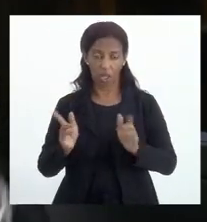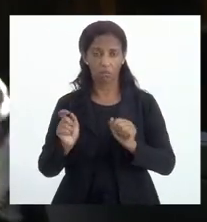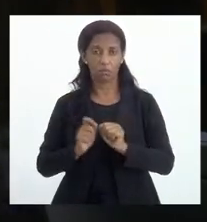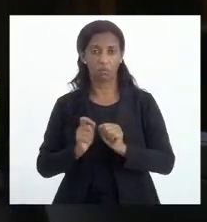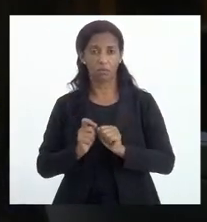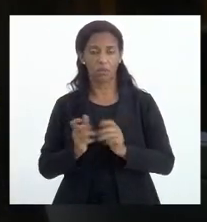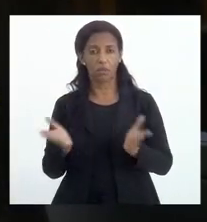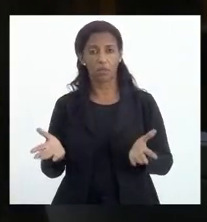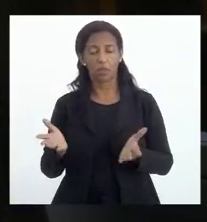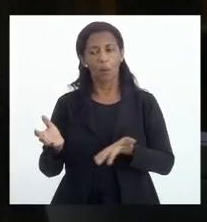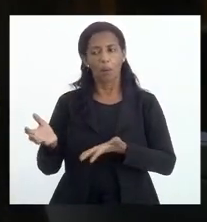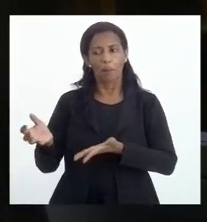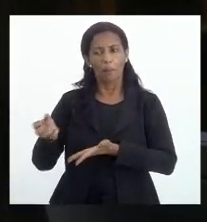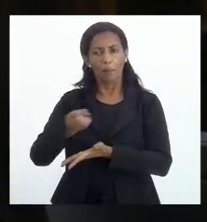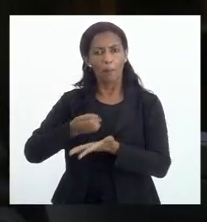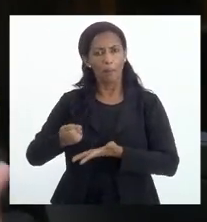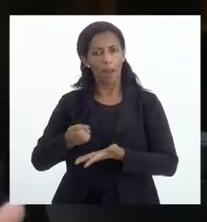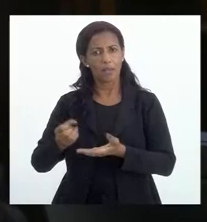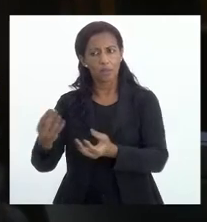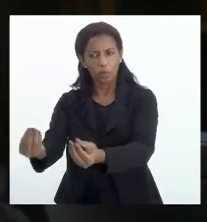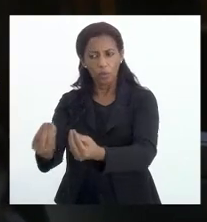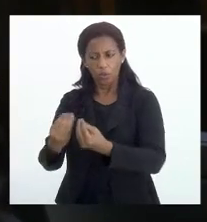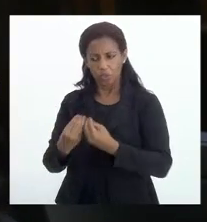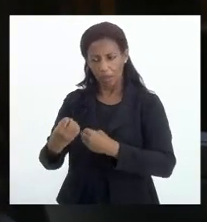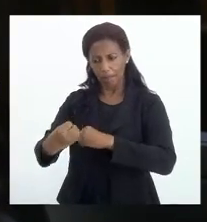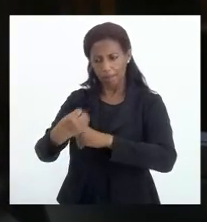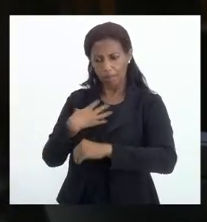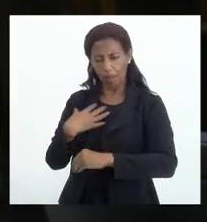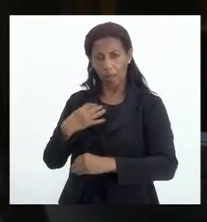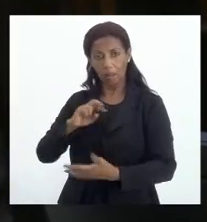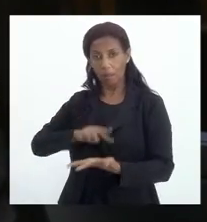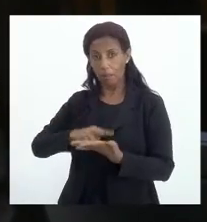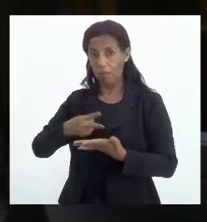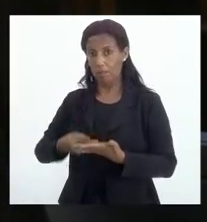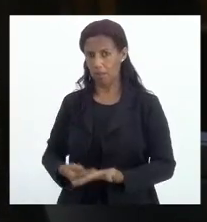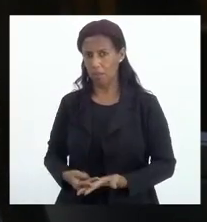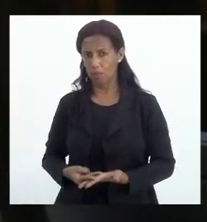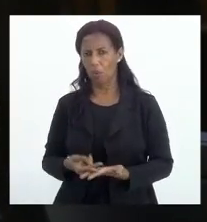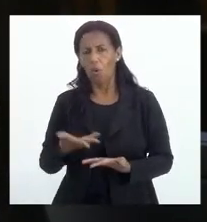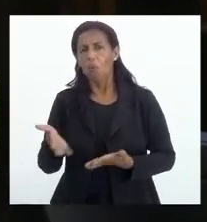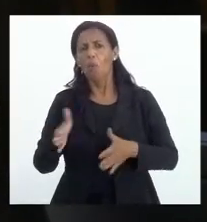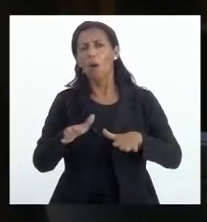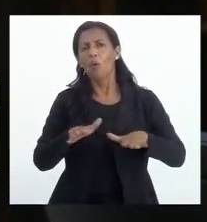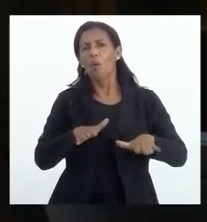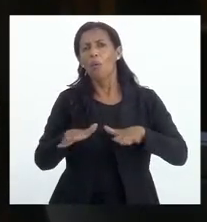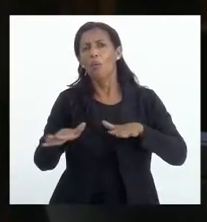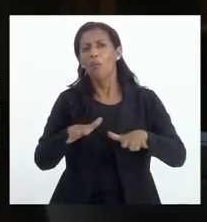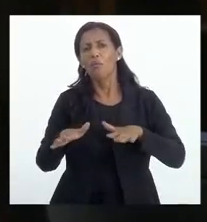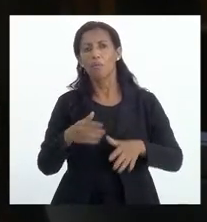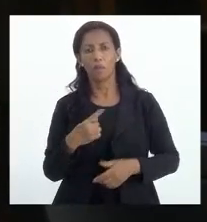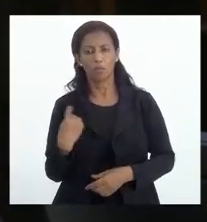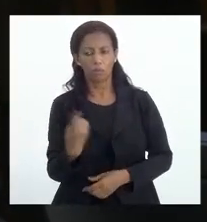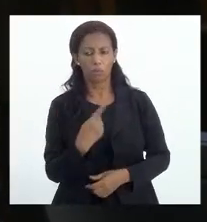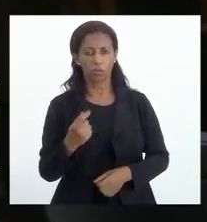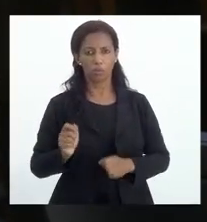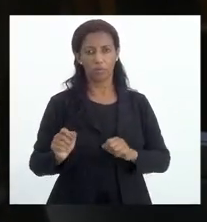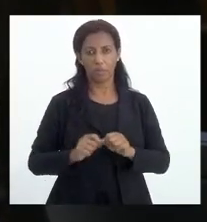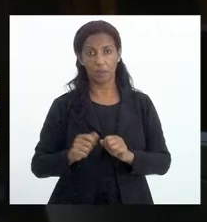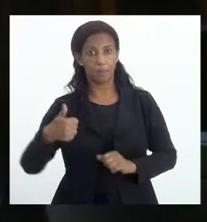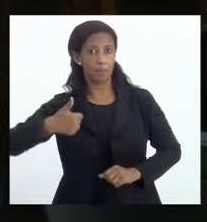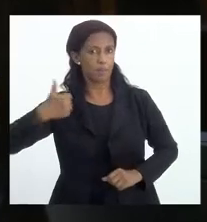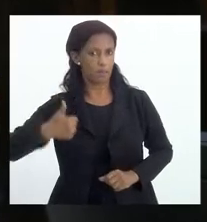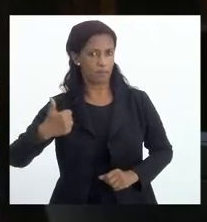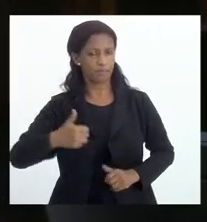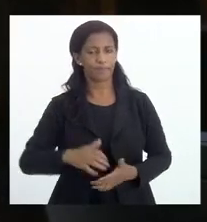baseado no que nós recebemos e da maneira que nós interpretamos, qual é o movimento que nós estamos fazendo no momento? Primeiro,